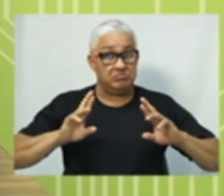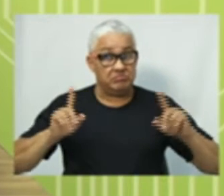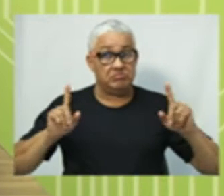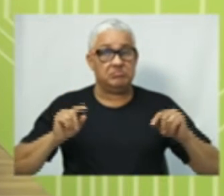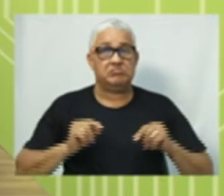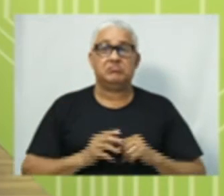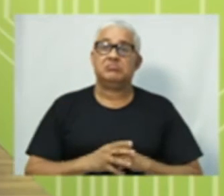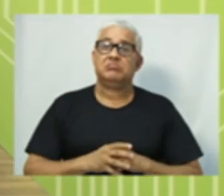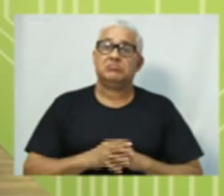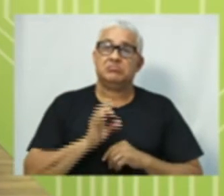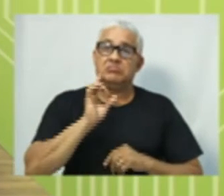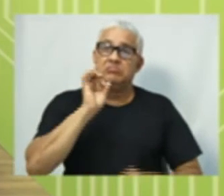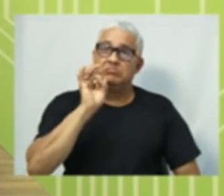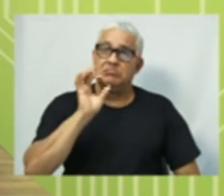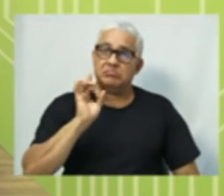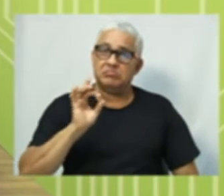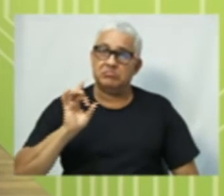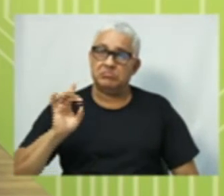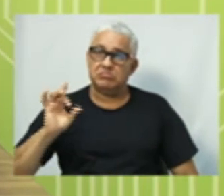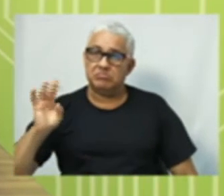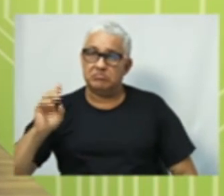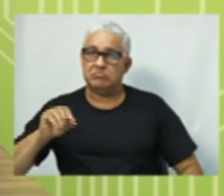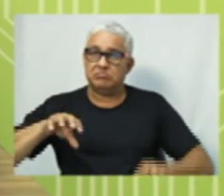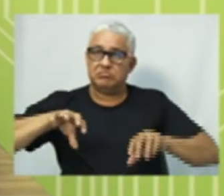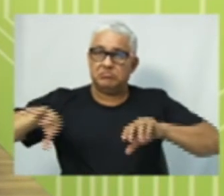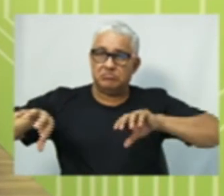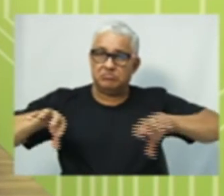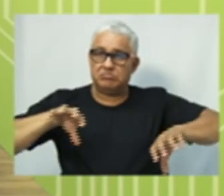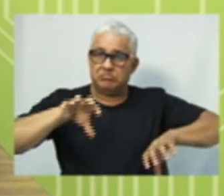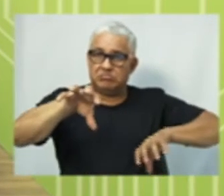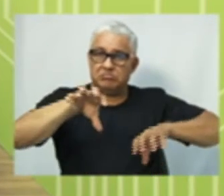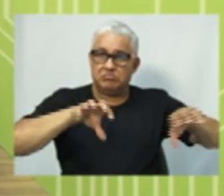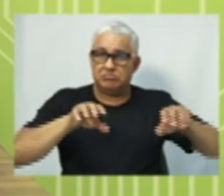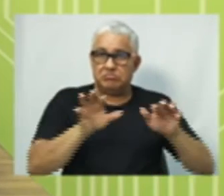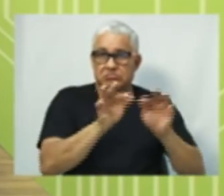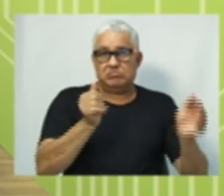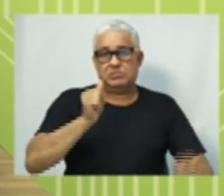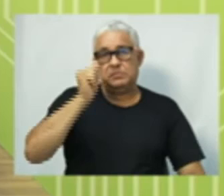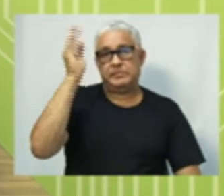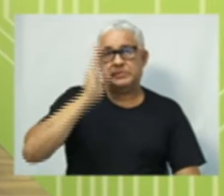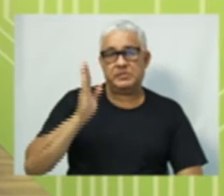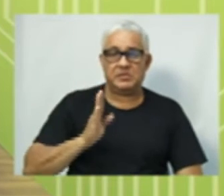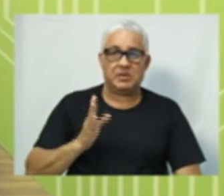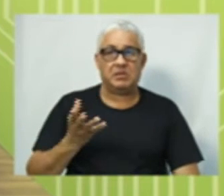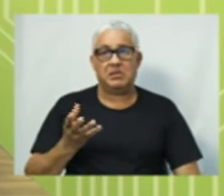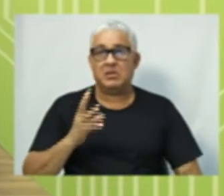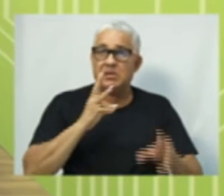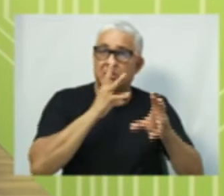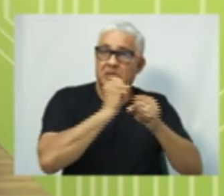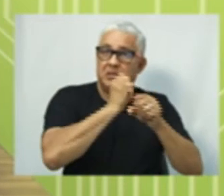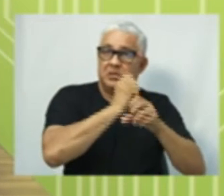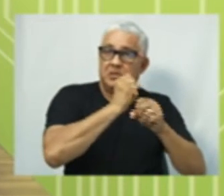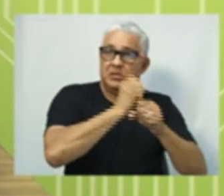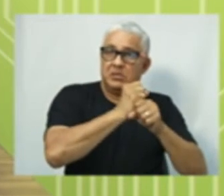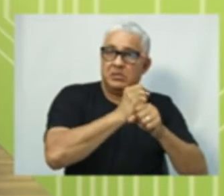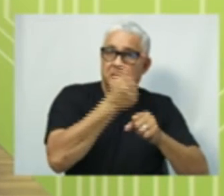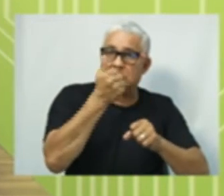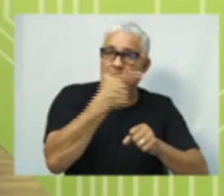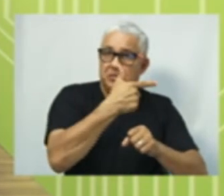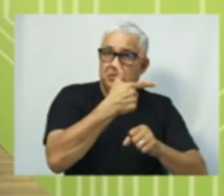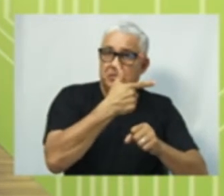fazer cada um separadamente. No Simples Nacional você vê qual é o acumulado dos últimos 12